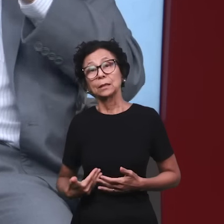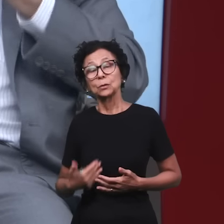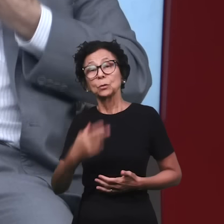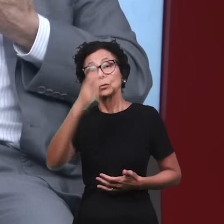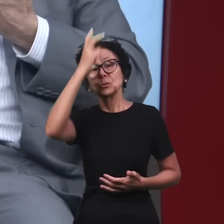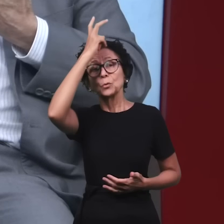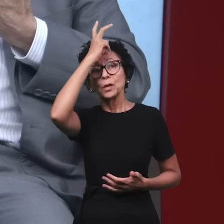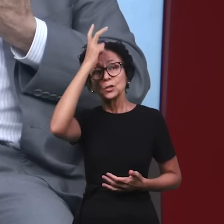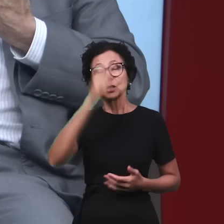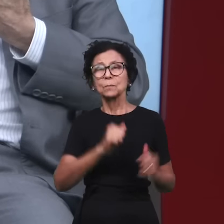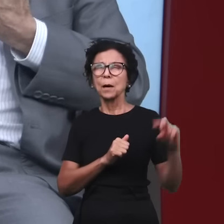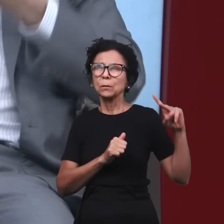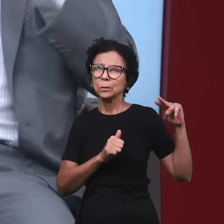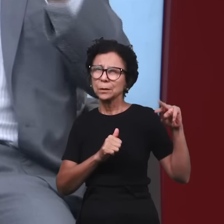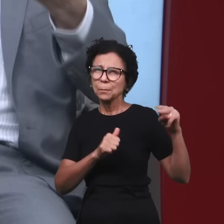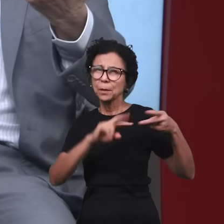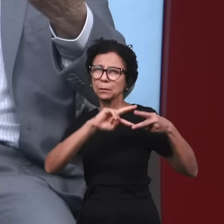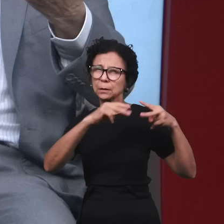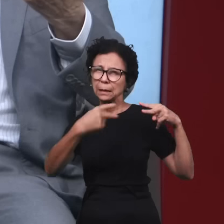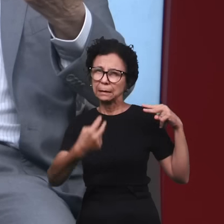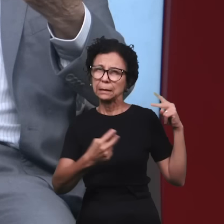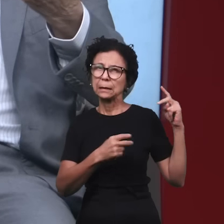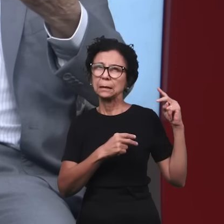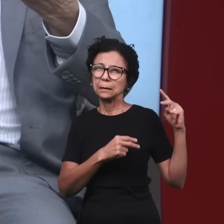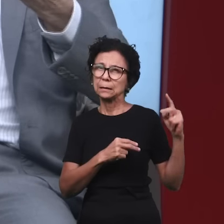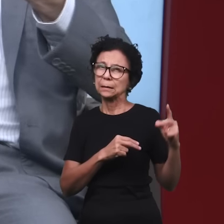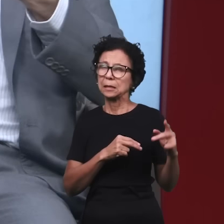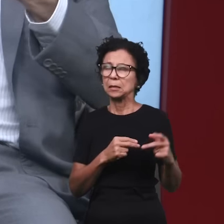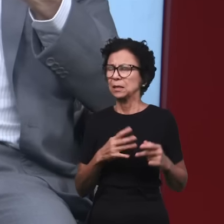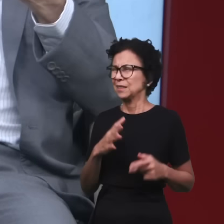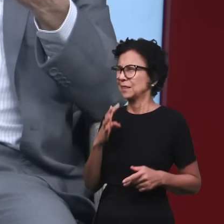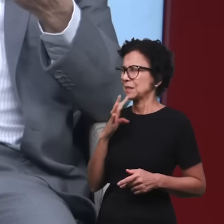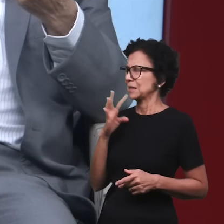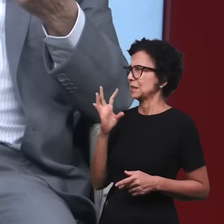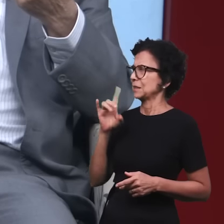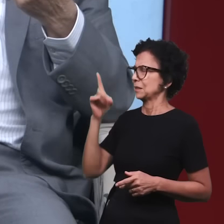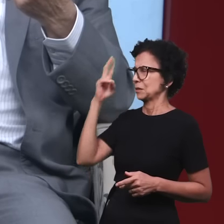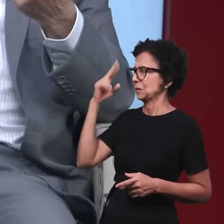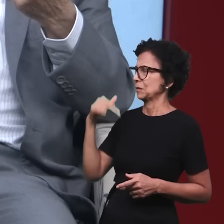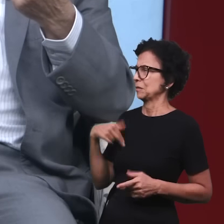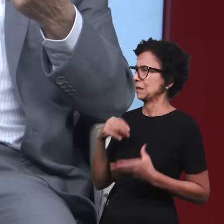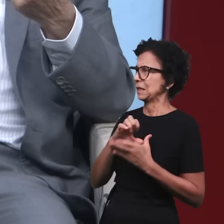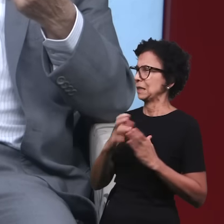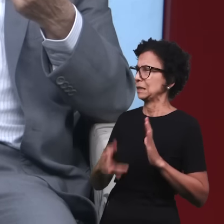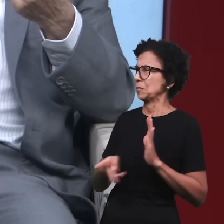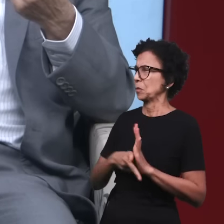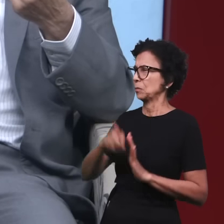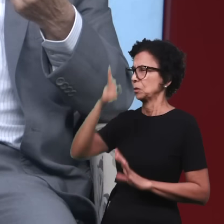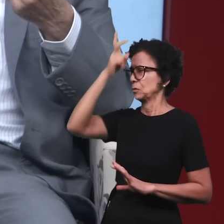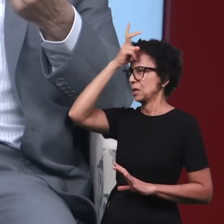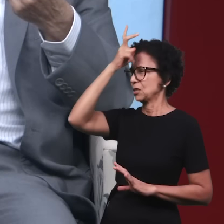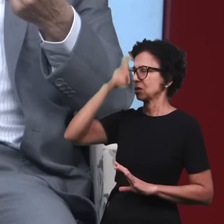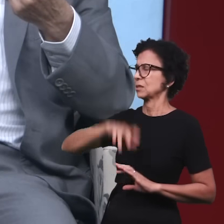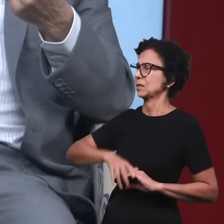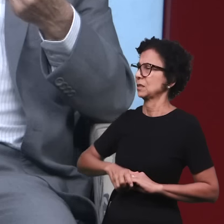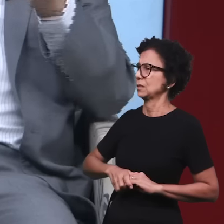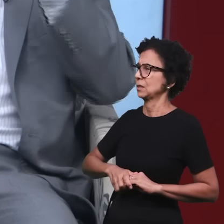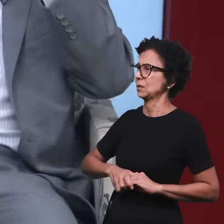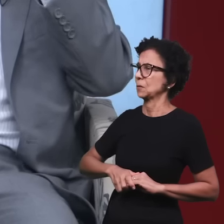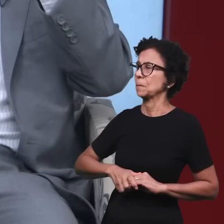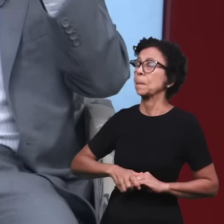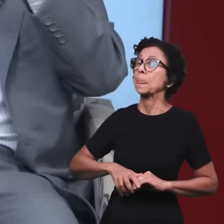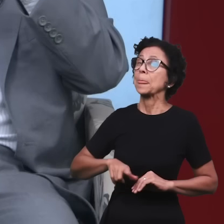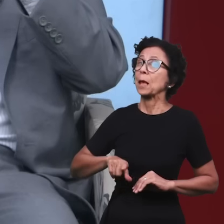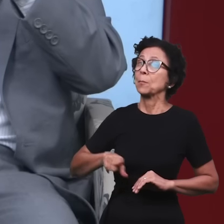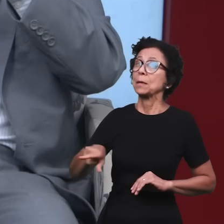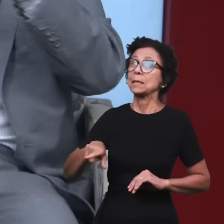aspectos egípcios e mais velho. José entendia o idioma hebraico falado pelos irmãos,